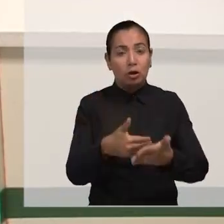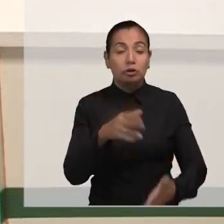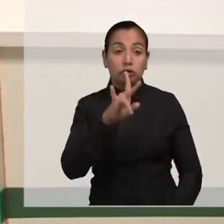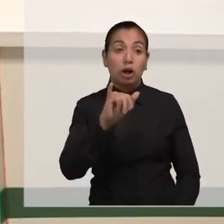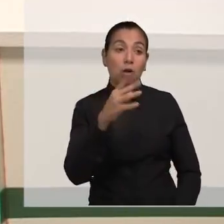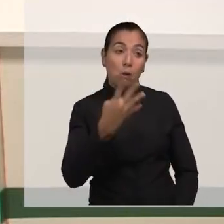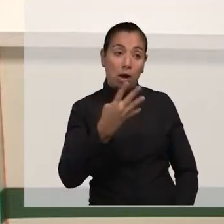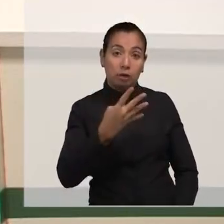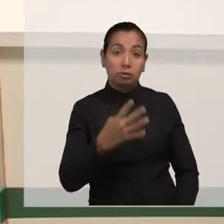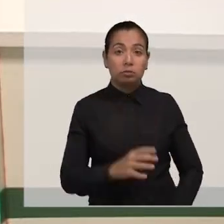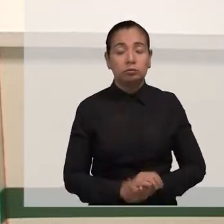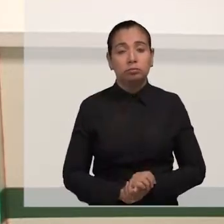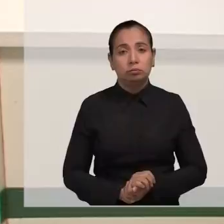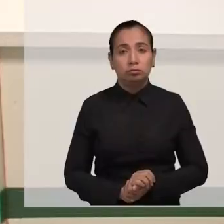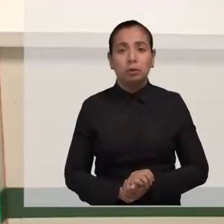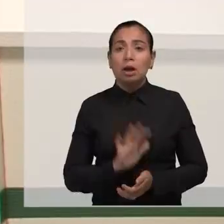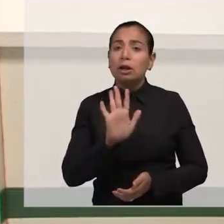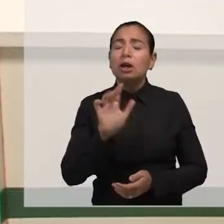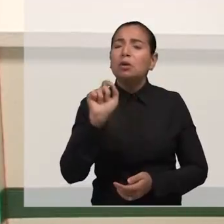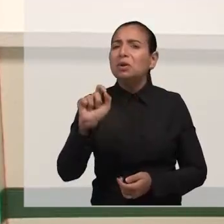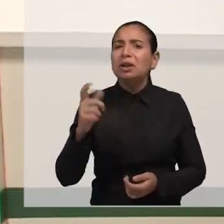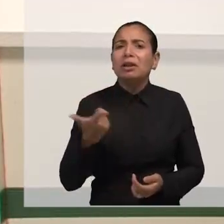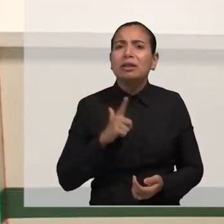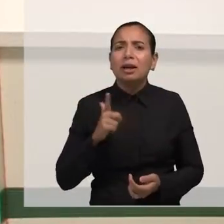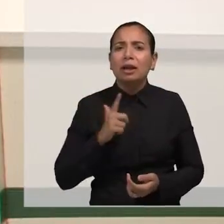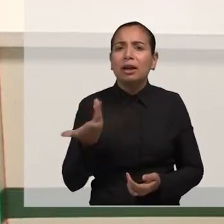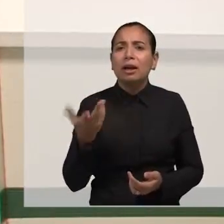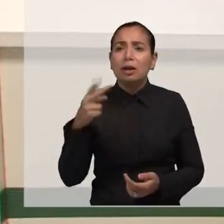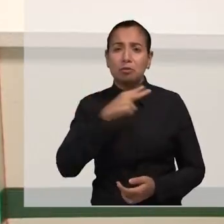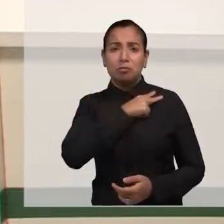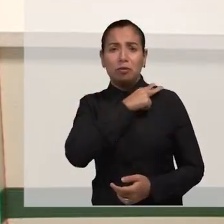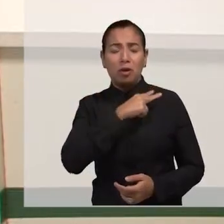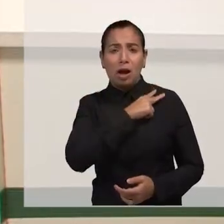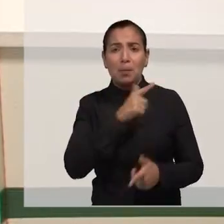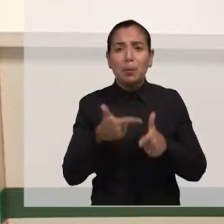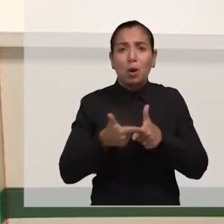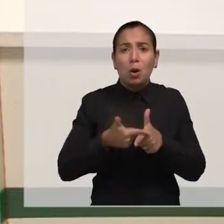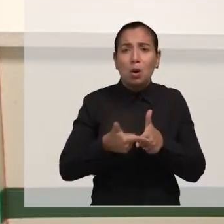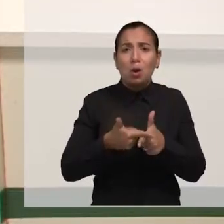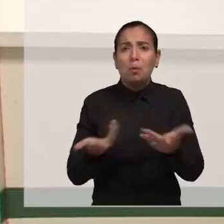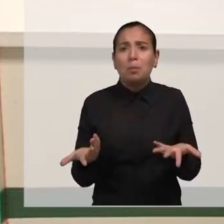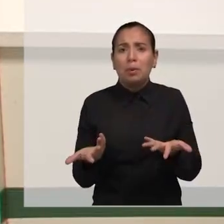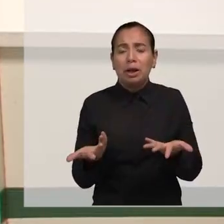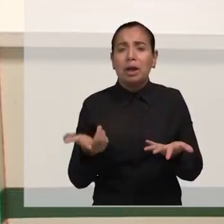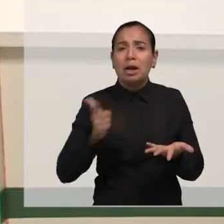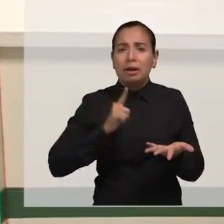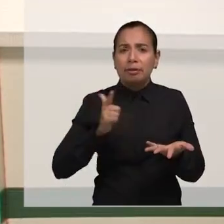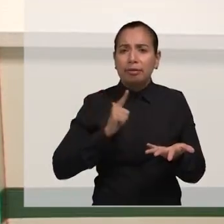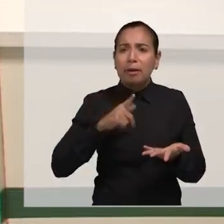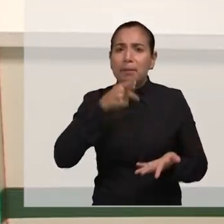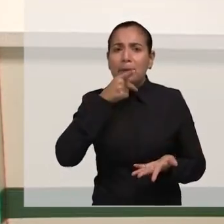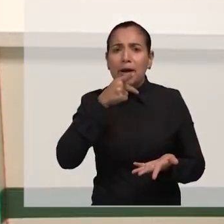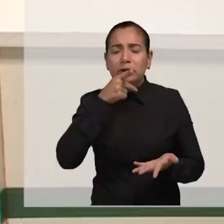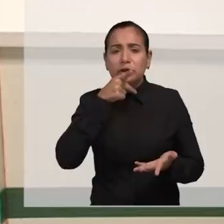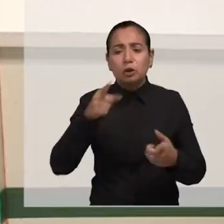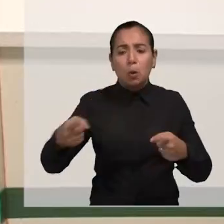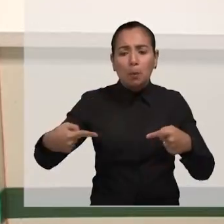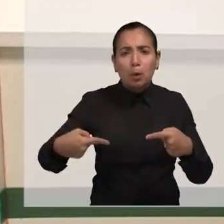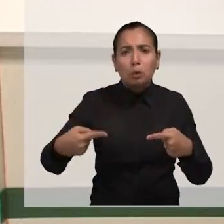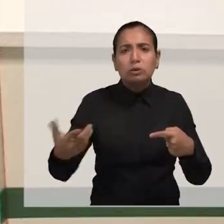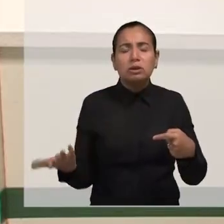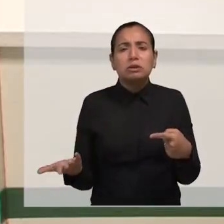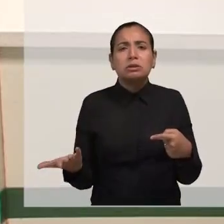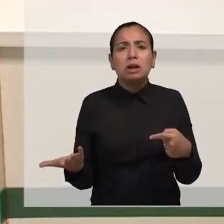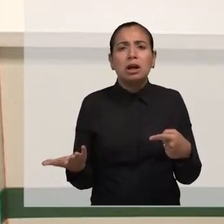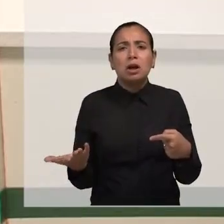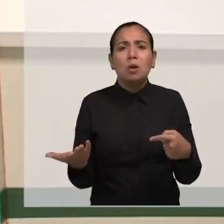eu soube disso agora, não sei como é que vai ser não. O pior é que o próximo está conversando com o PT e com o PDT, como é que pode? O capitão Wagner é a